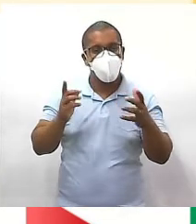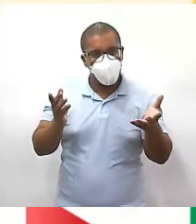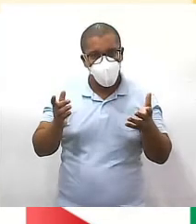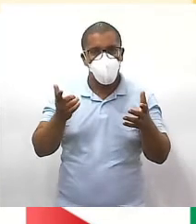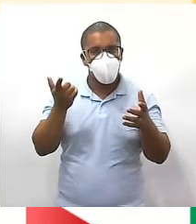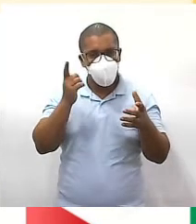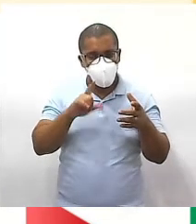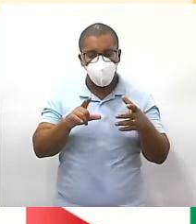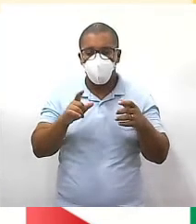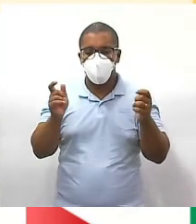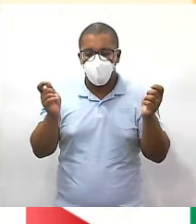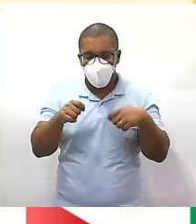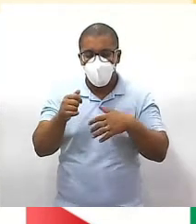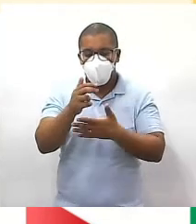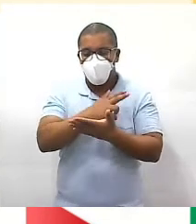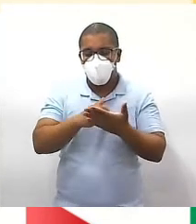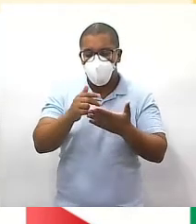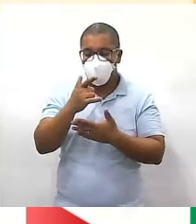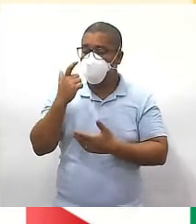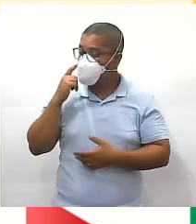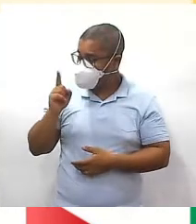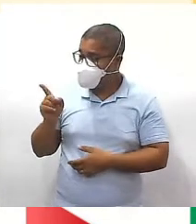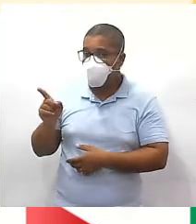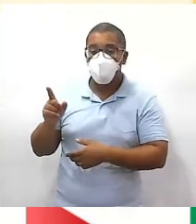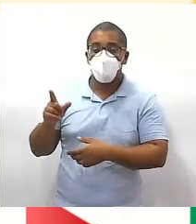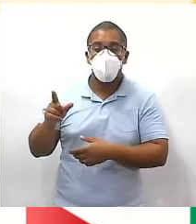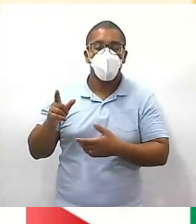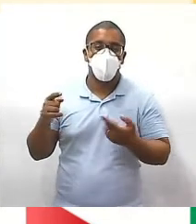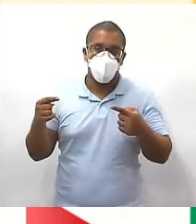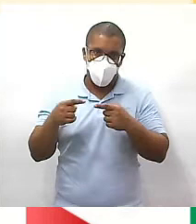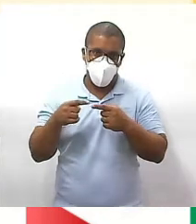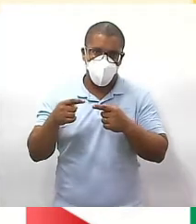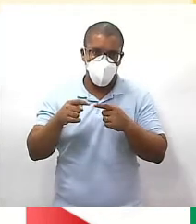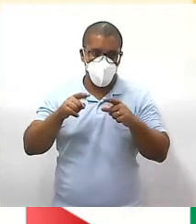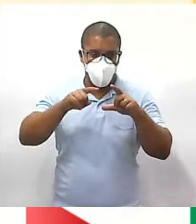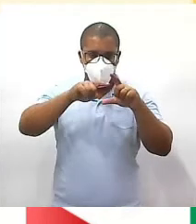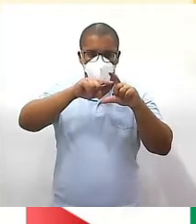formato. Então isso também é um lugar geométrico, só que aí não é um lugar